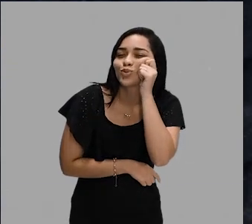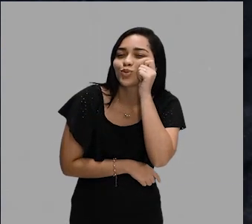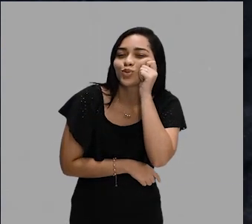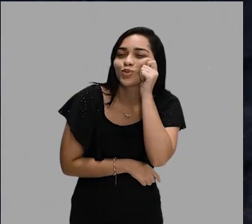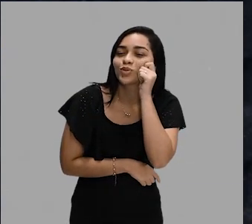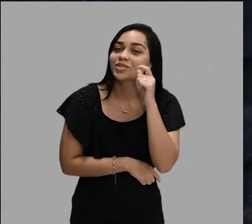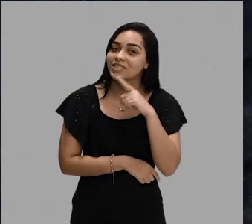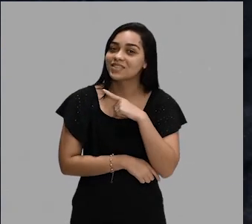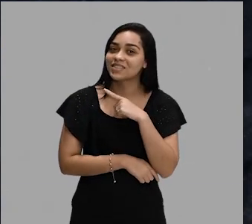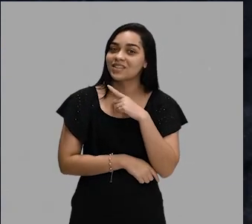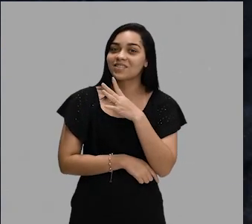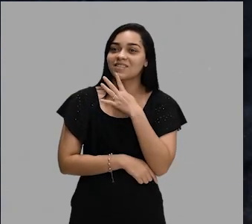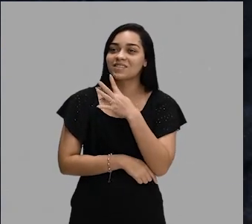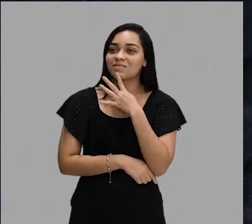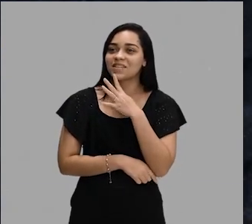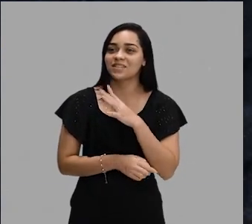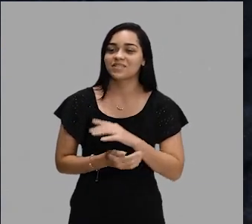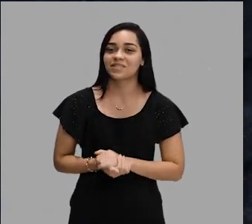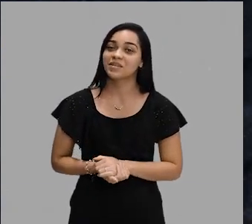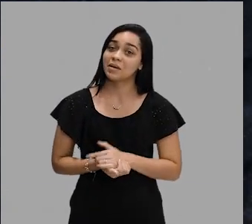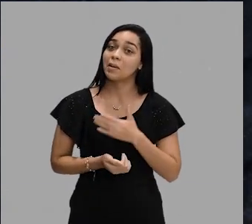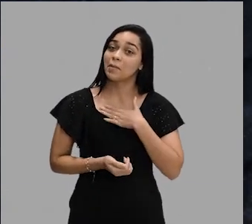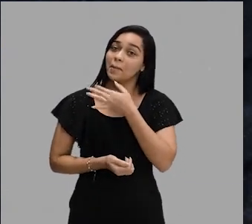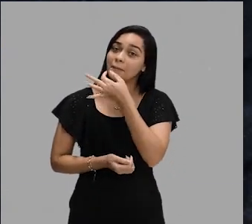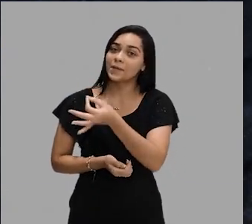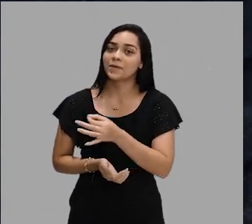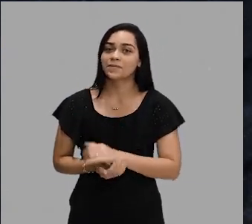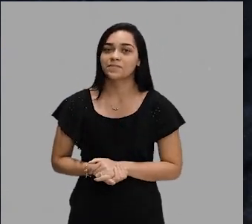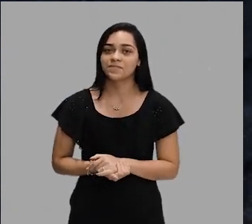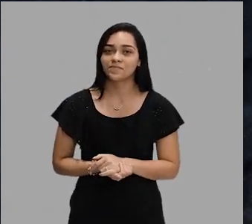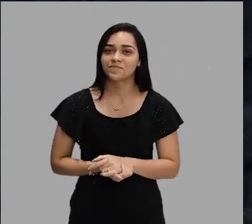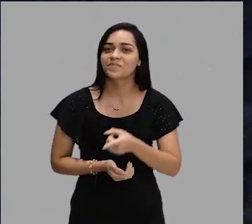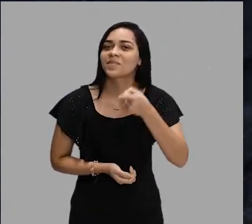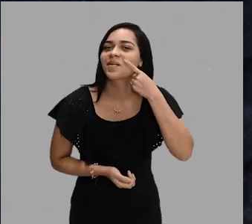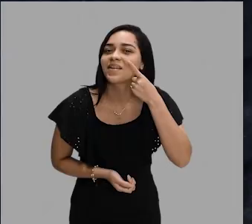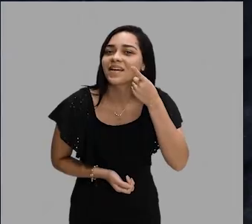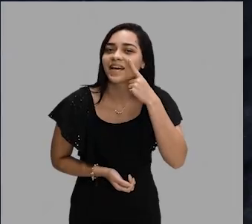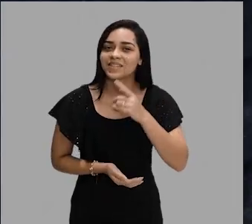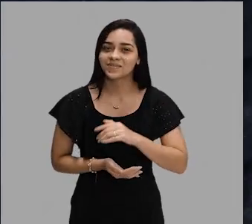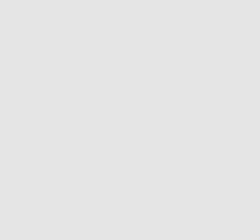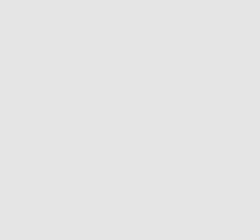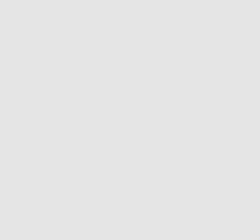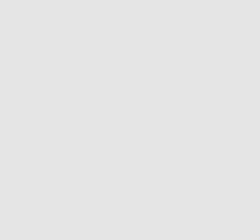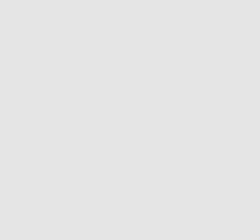que se tem conhecimento. Eu pelo menos acho assim, tá bom? Compliquei?